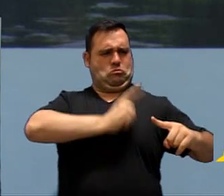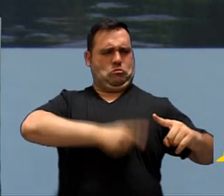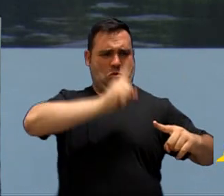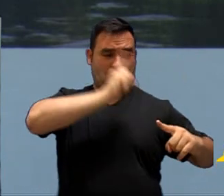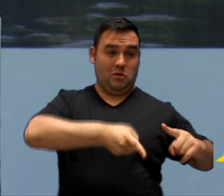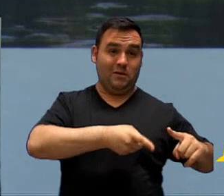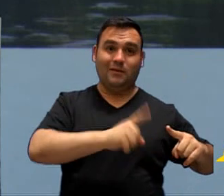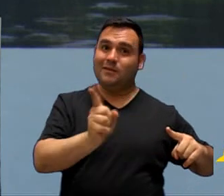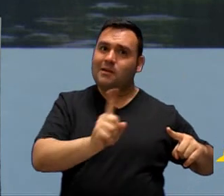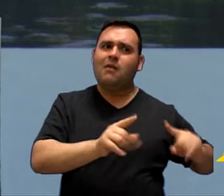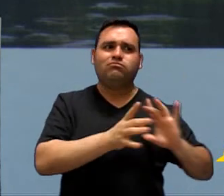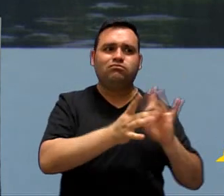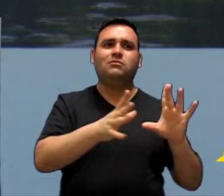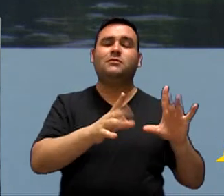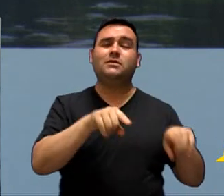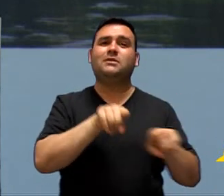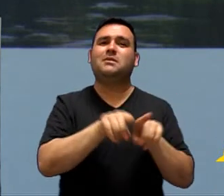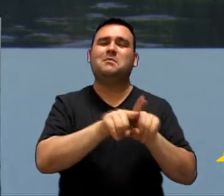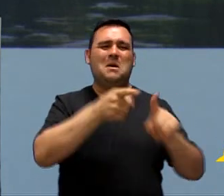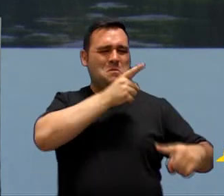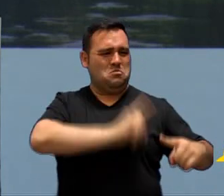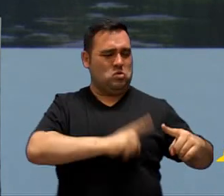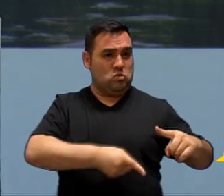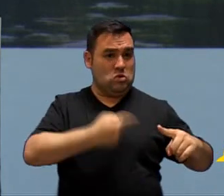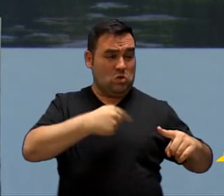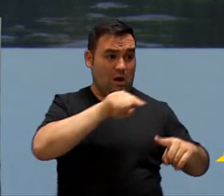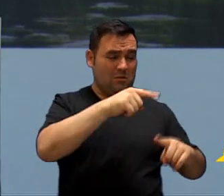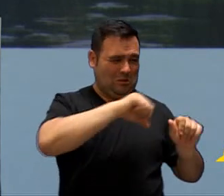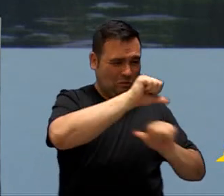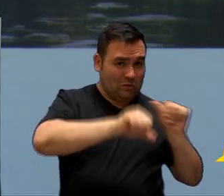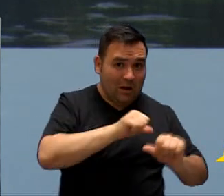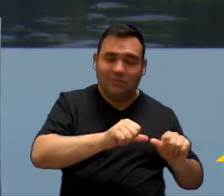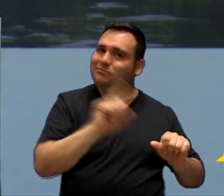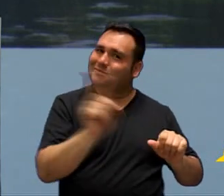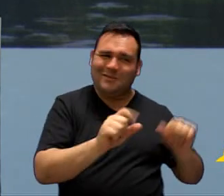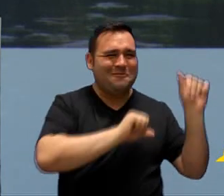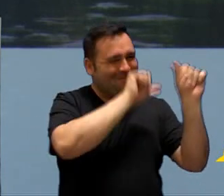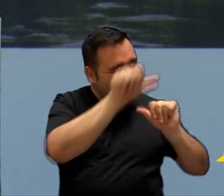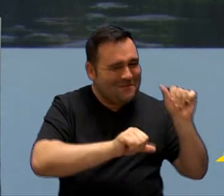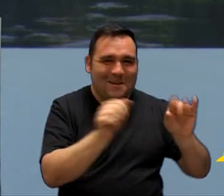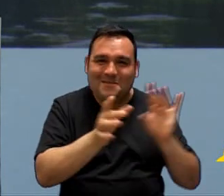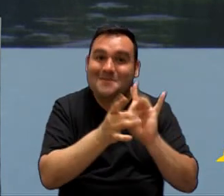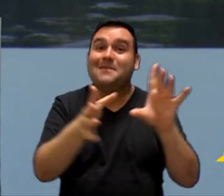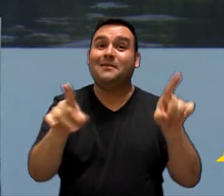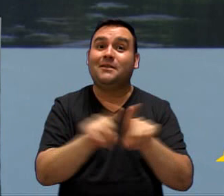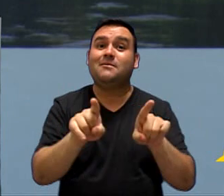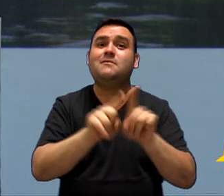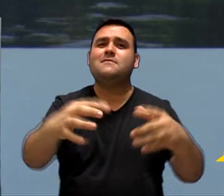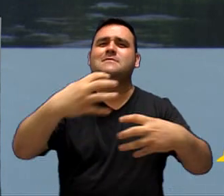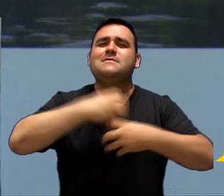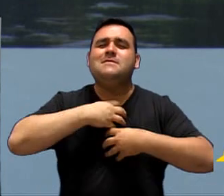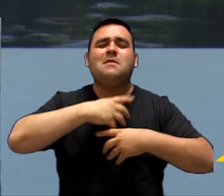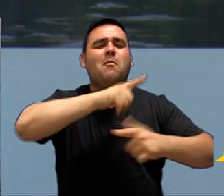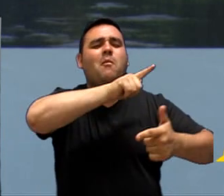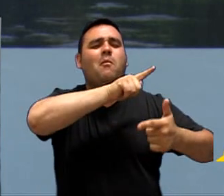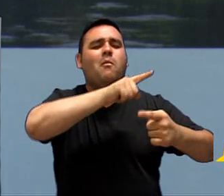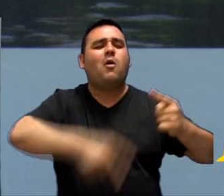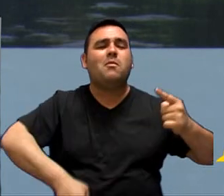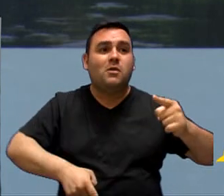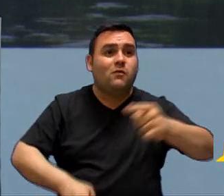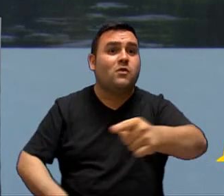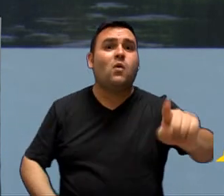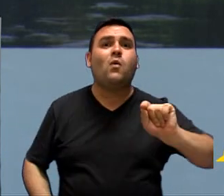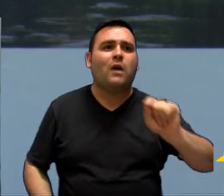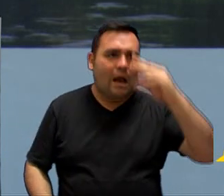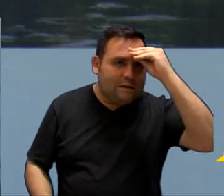proibir sonhos, que seja proibido proibir o desejo de mudança, e mais do que isso, que vocês sintam que é proibido